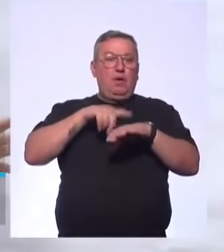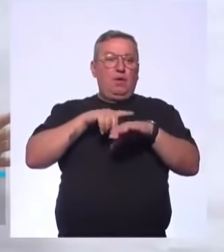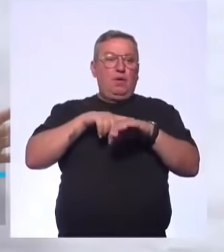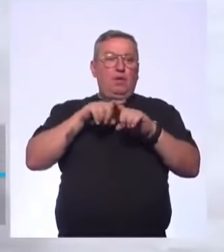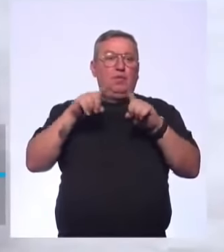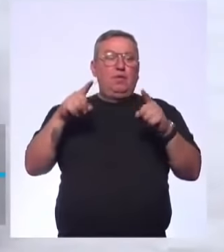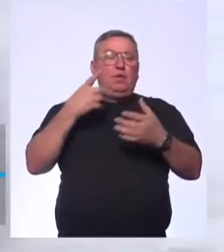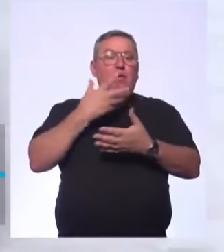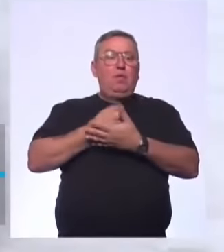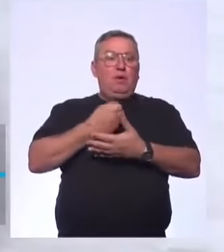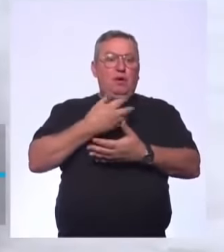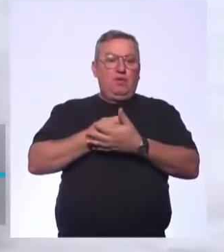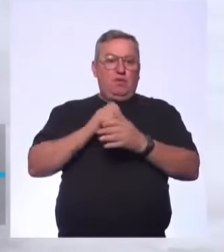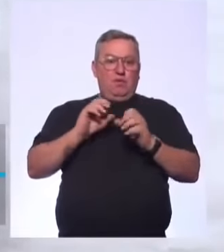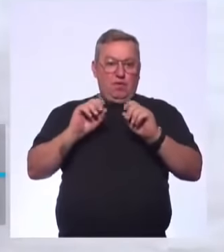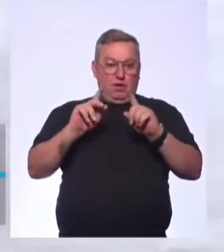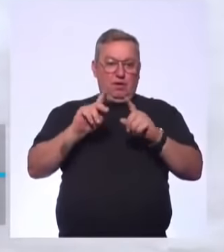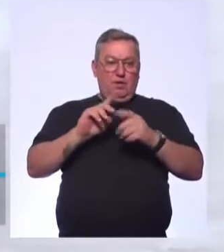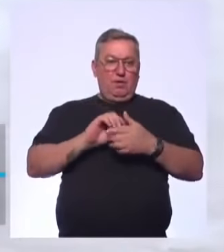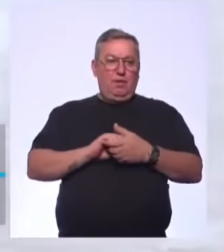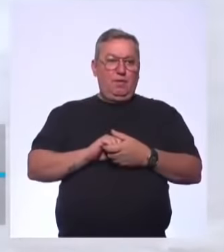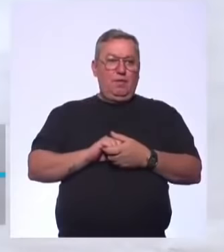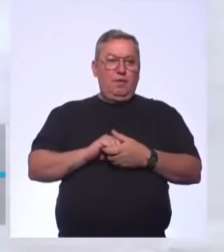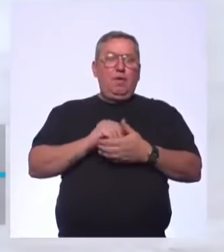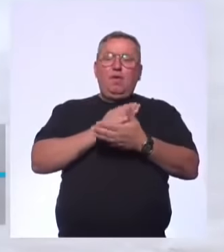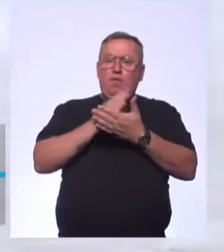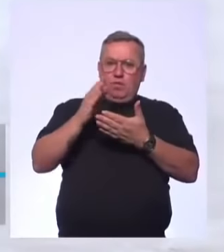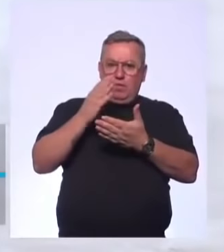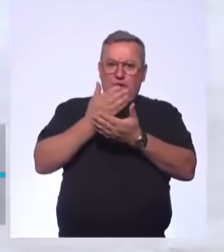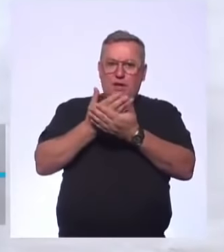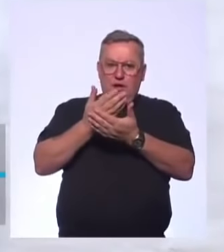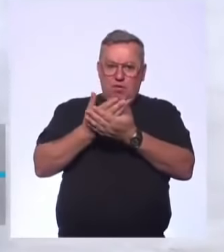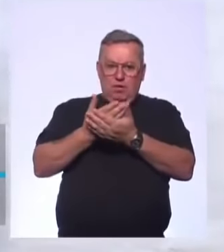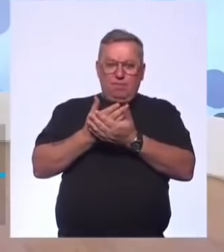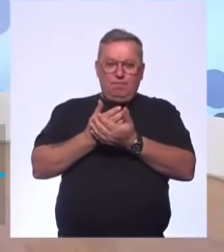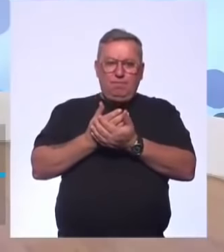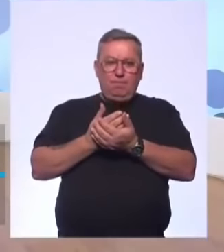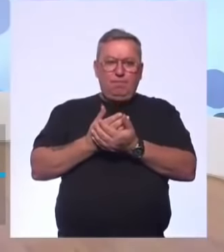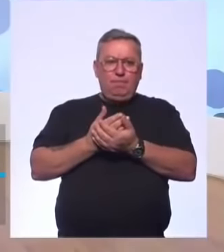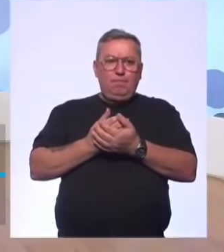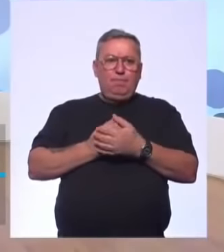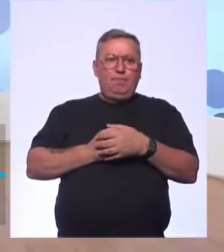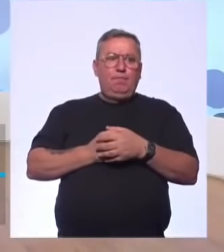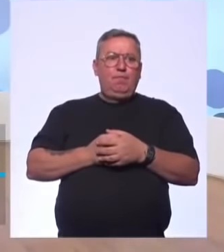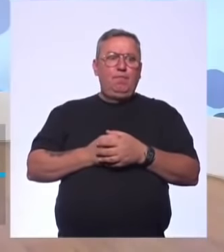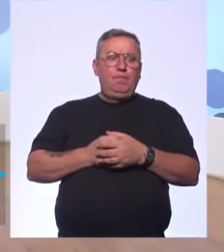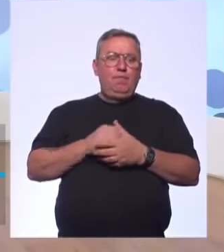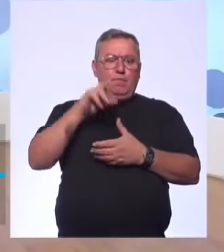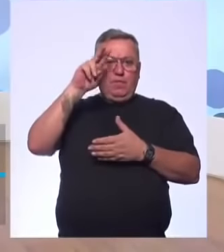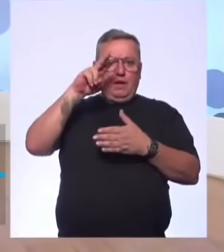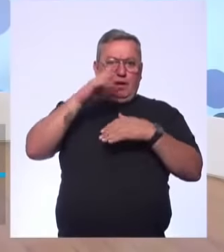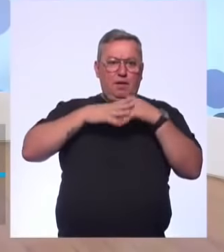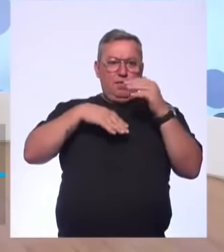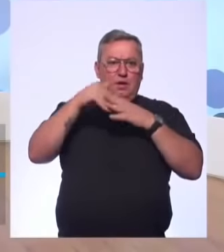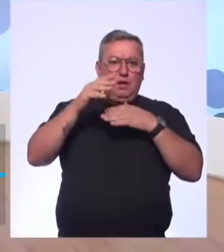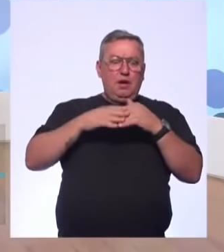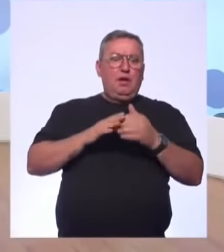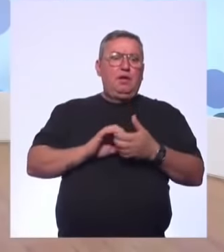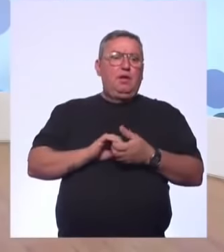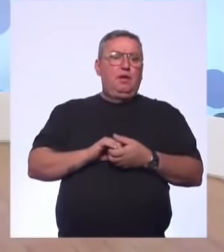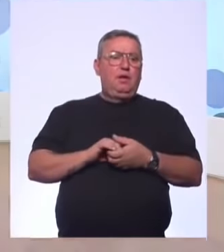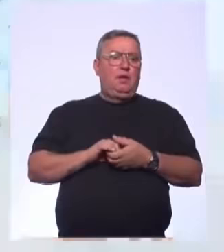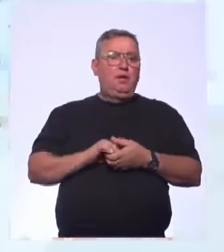problema era do aplicativo, ok? Let's start our class. Vamos começar a nossa aula, Ed? Vamos lá. Então, você lê as habilidades, por favor?